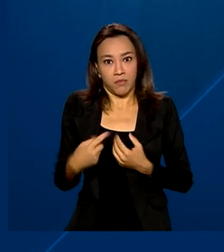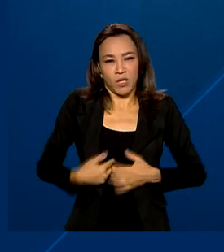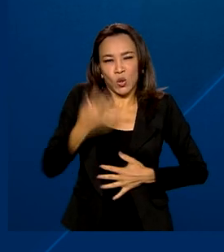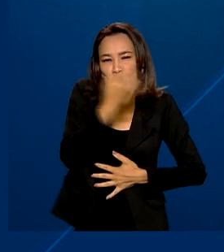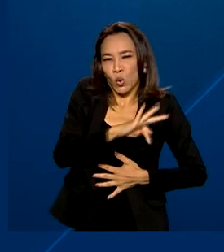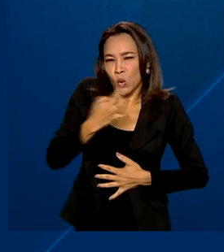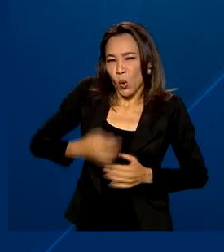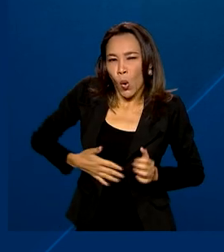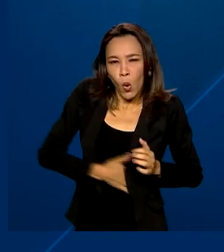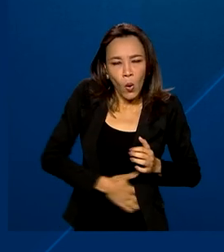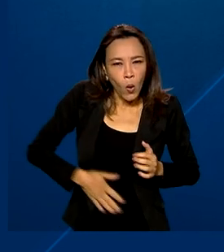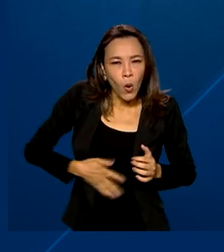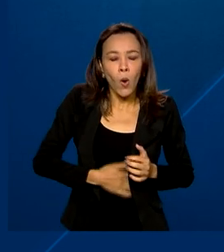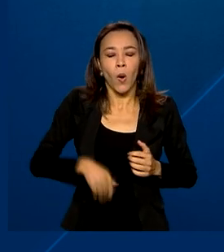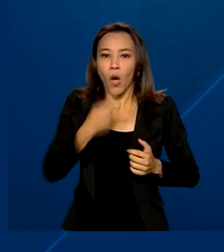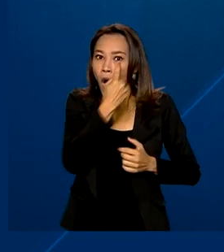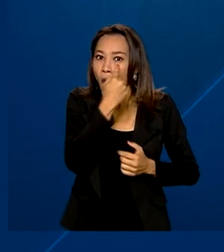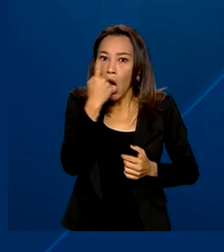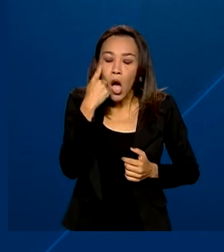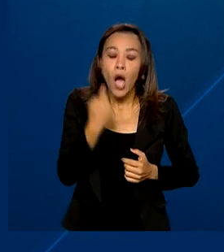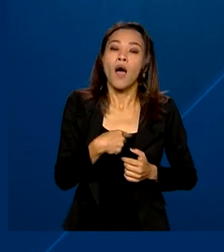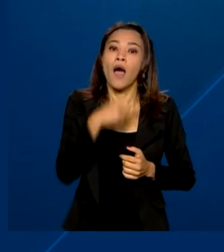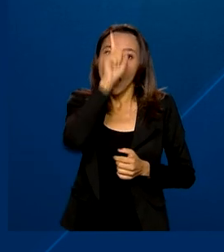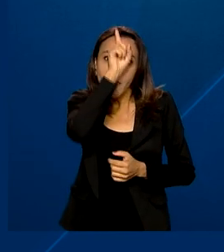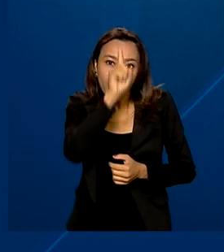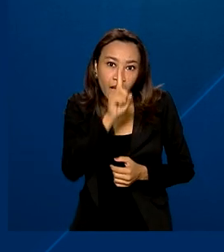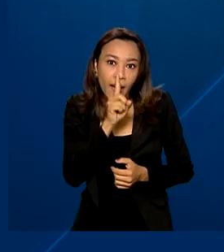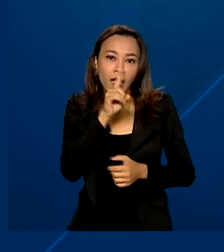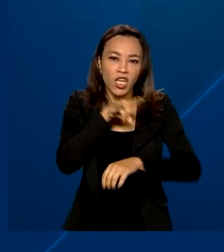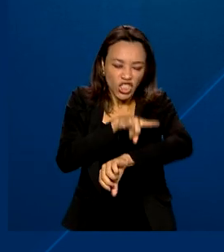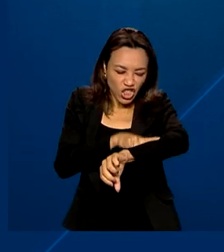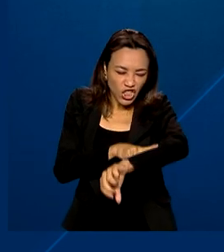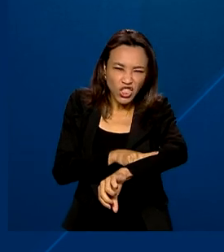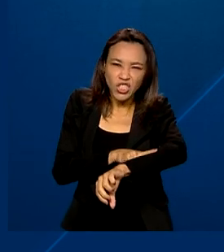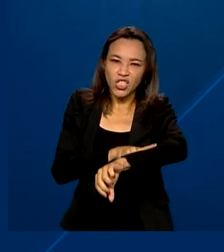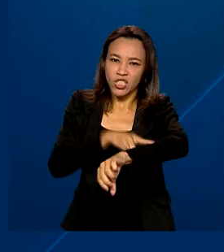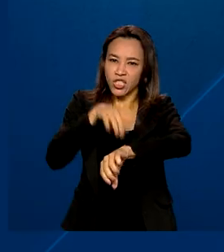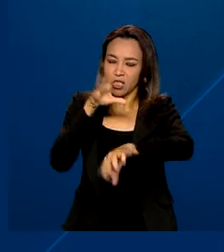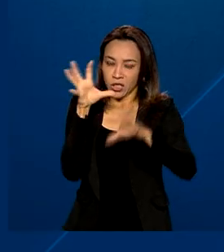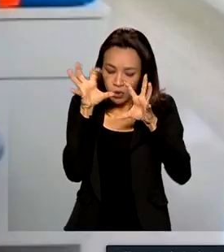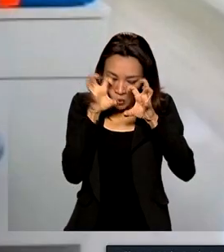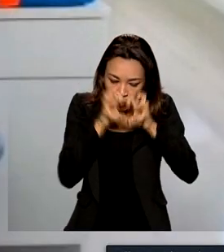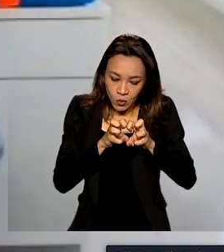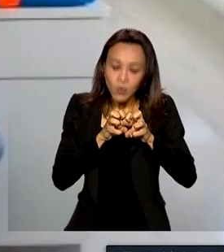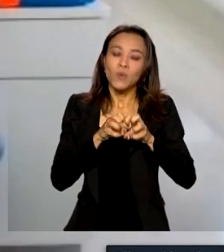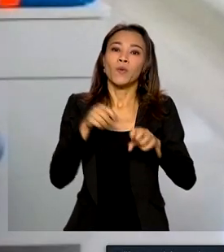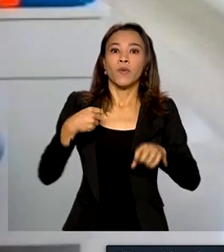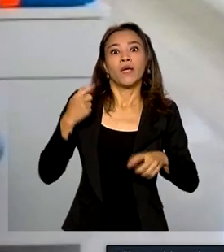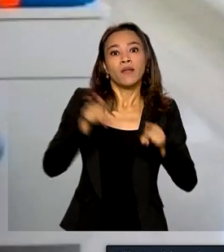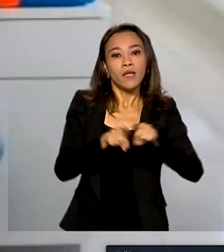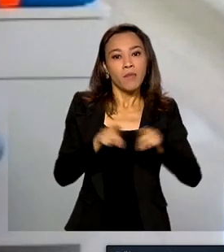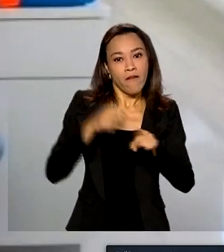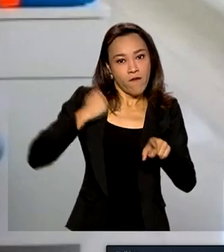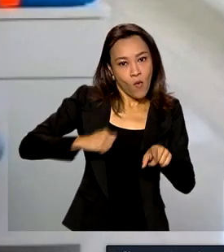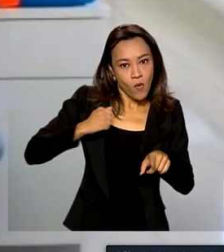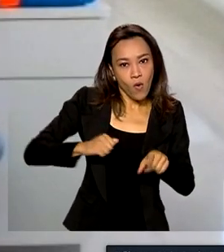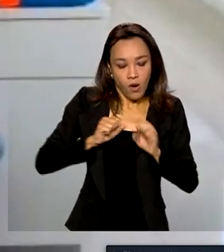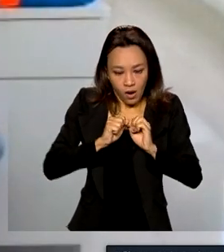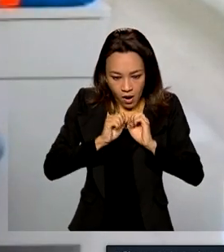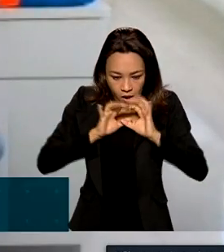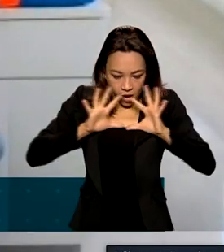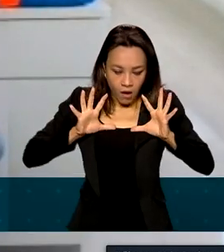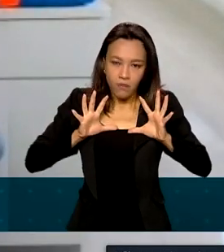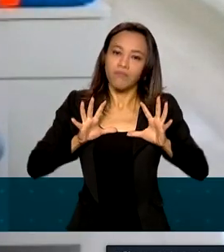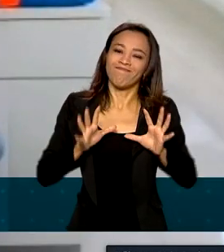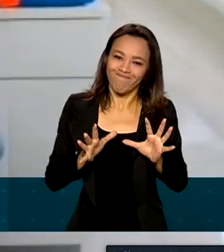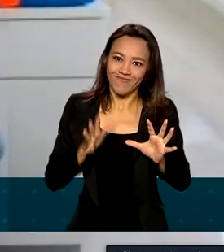abdominal pele e olhos amarelados urina escura e fezes Claras essa prevenção ela